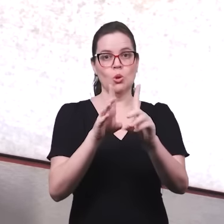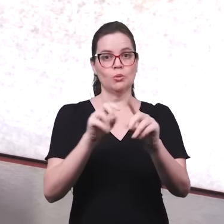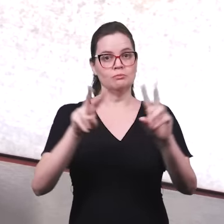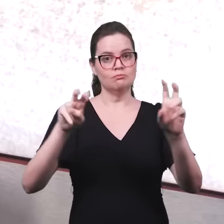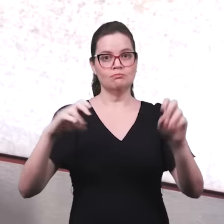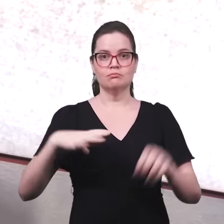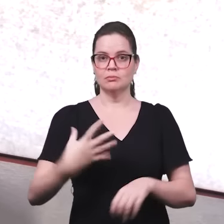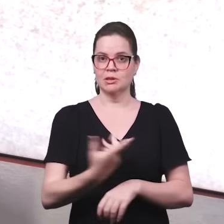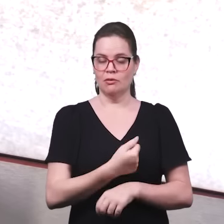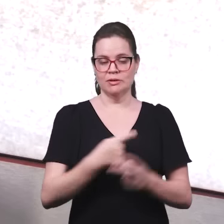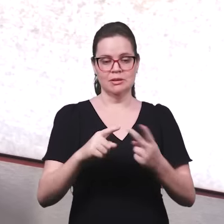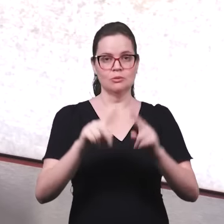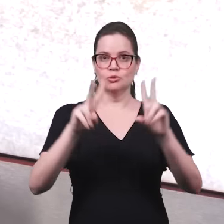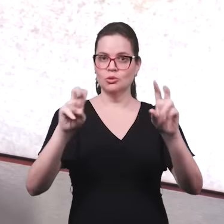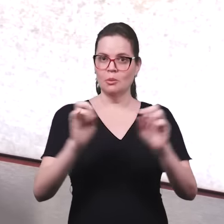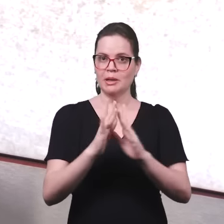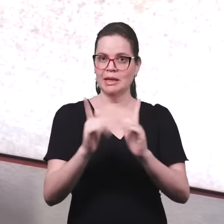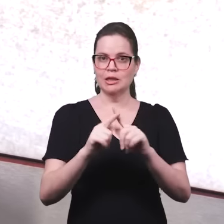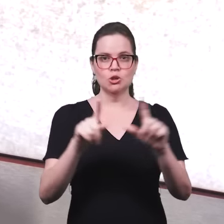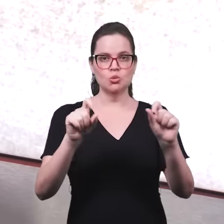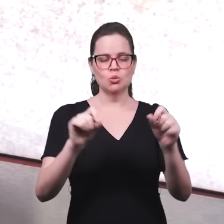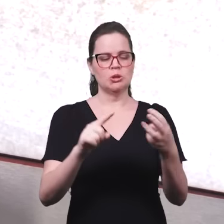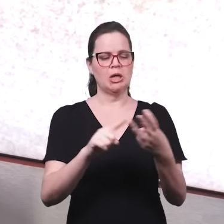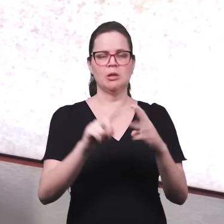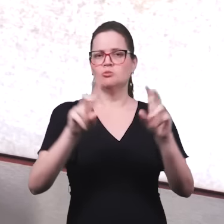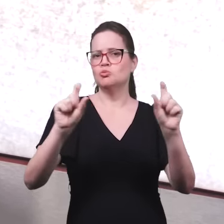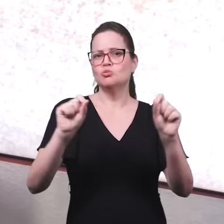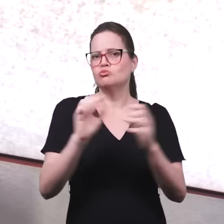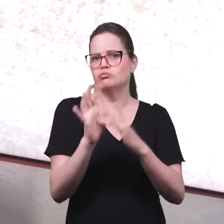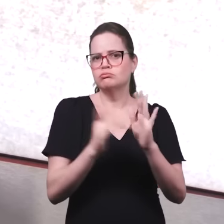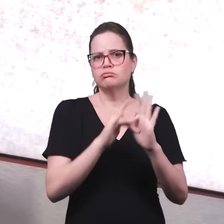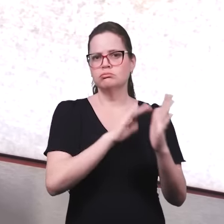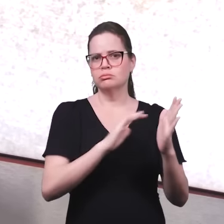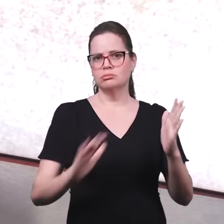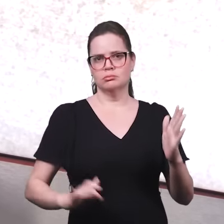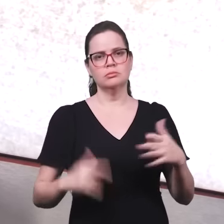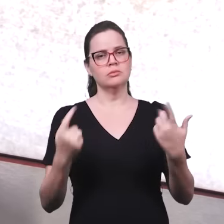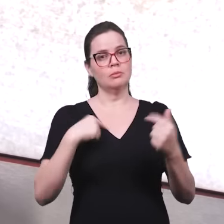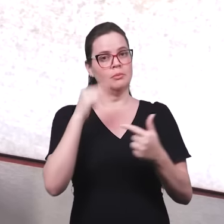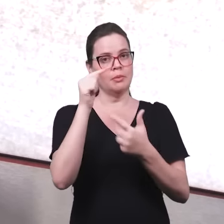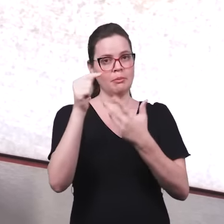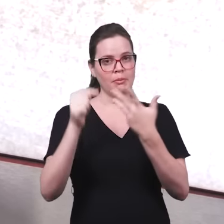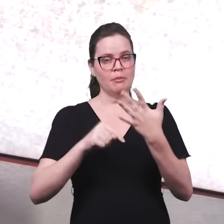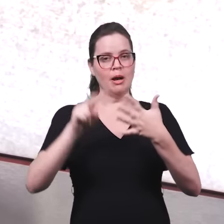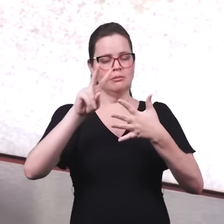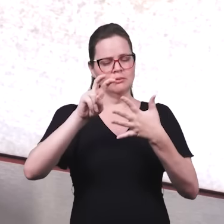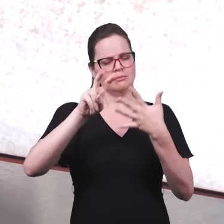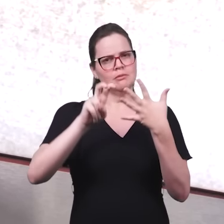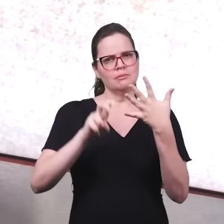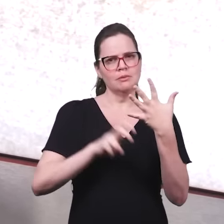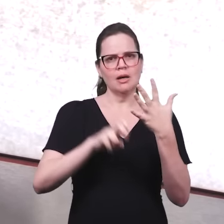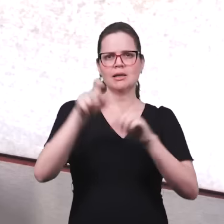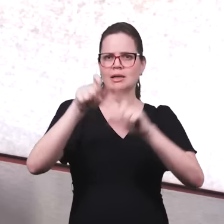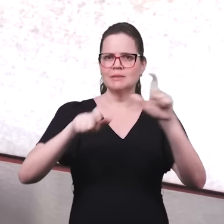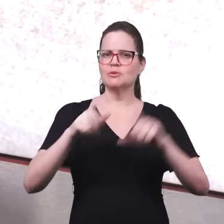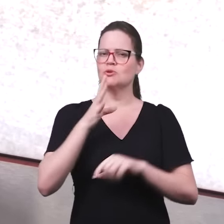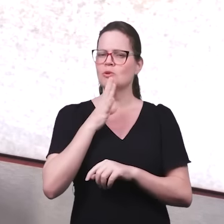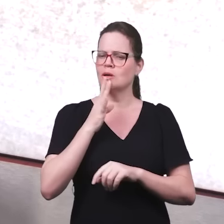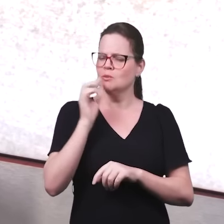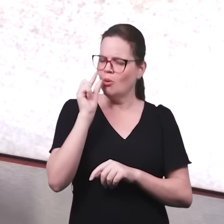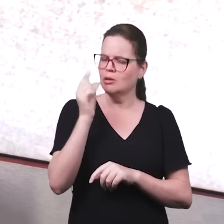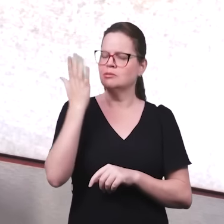salvação, aquilo que fala sobre a igreja, que fala sobre a salvação em Jesus Cristo. São assuntos assim que normalmente todo mundo